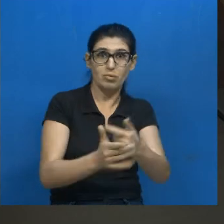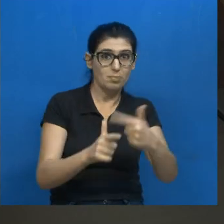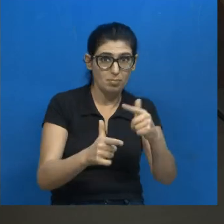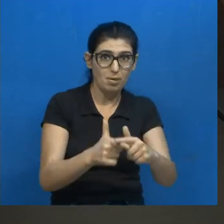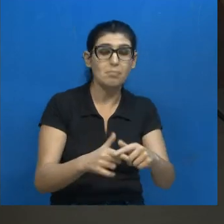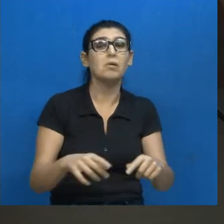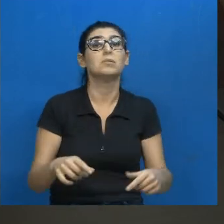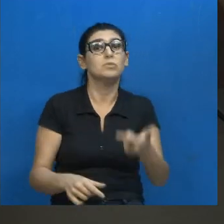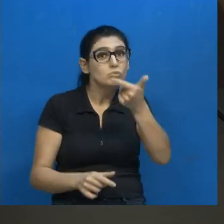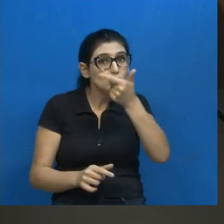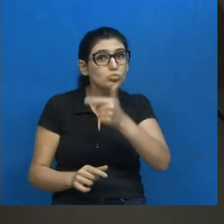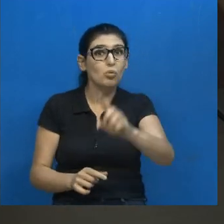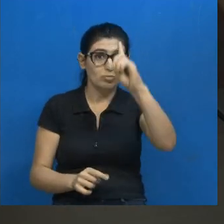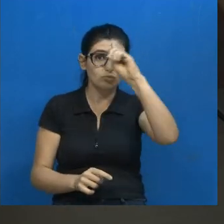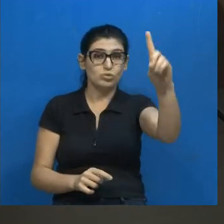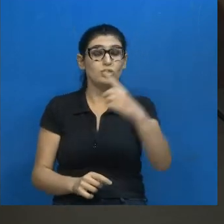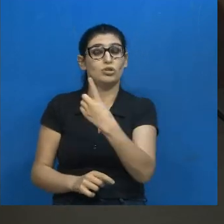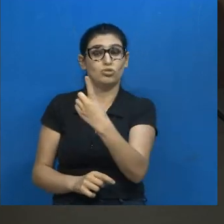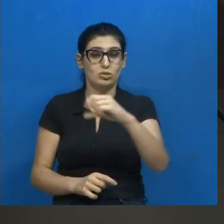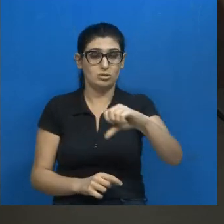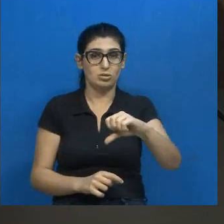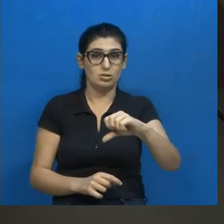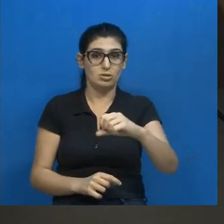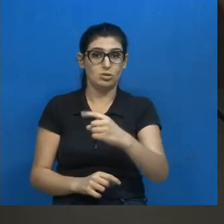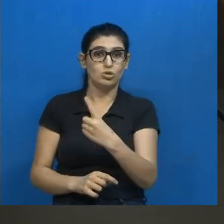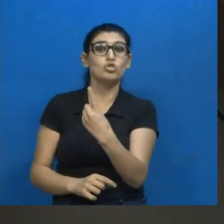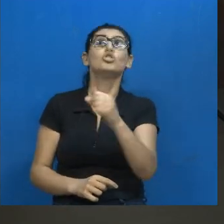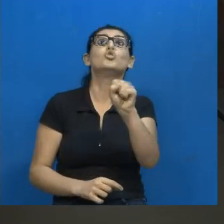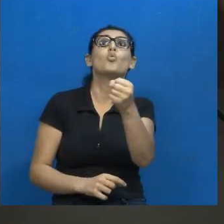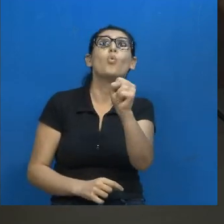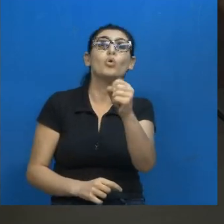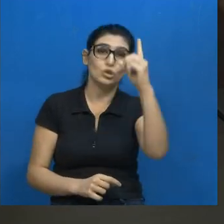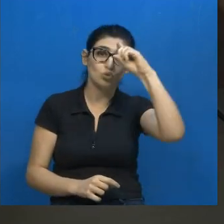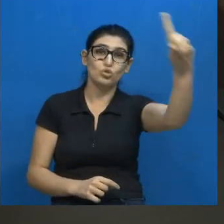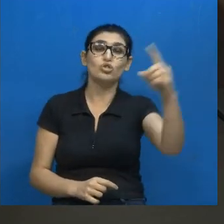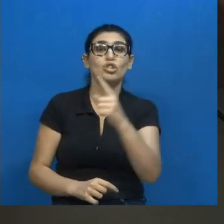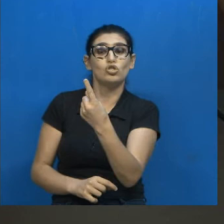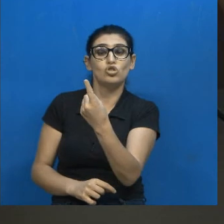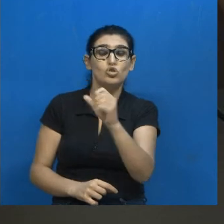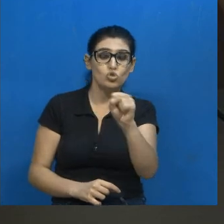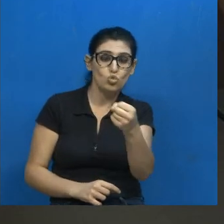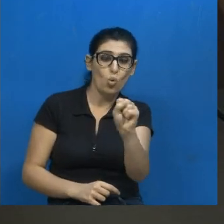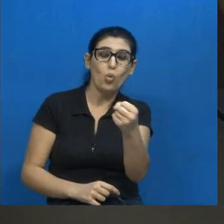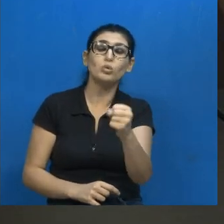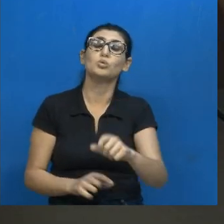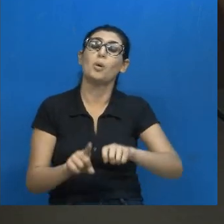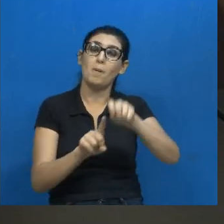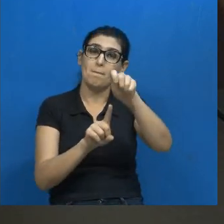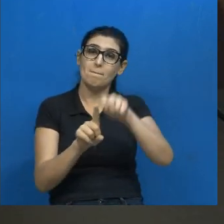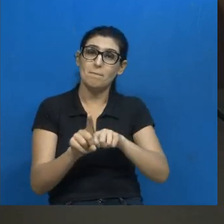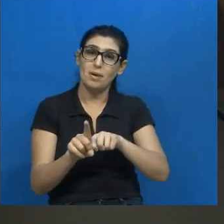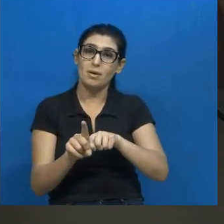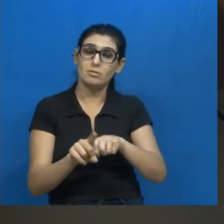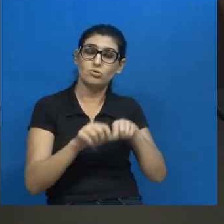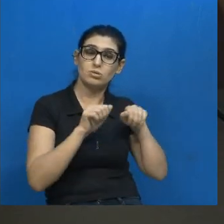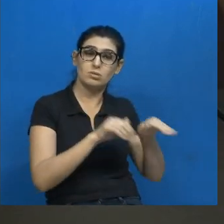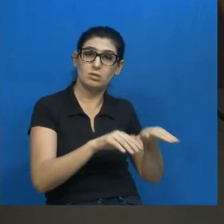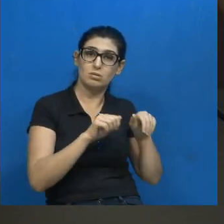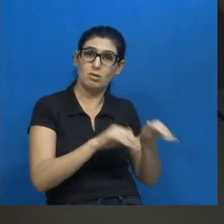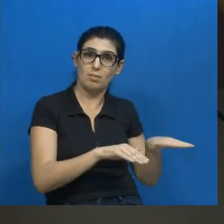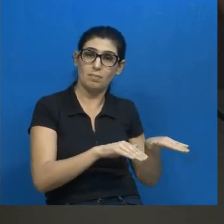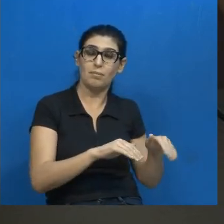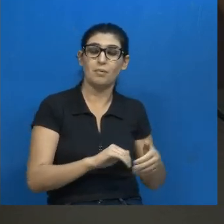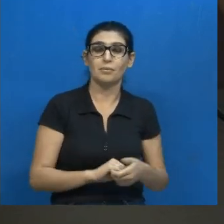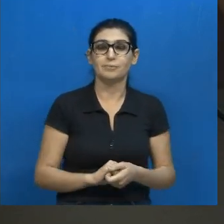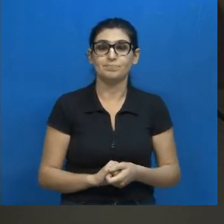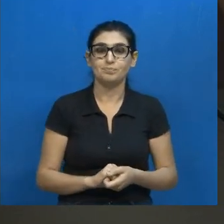19, vamos ver se nós conseguimos divulgar bem. 18. No dia 18, desculpa, 18/9, para nós lotar essa casa aqui e trazer